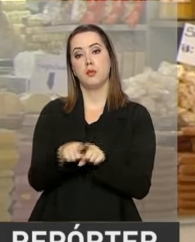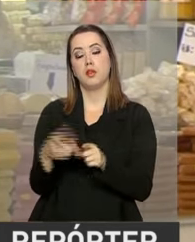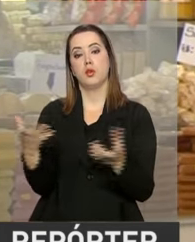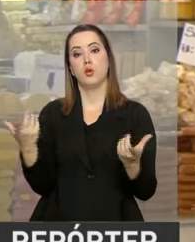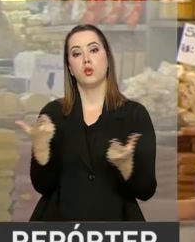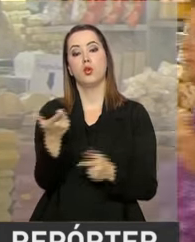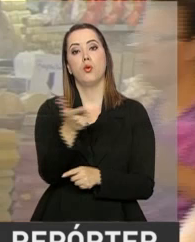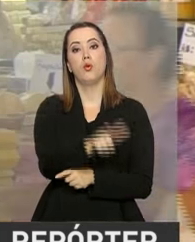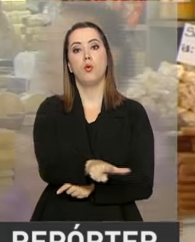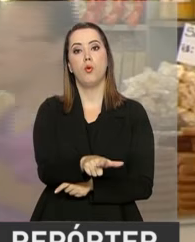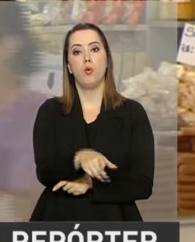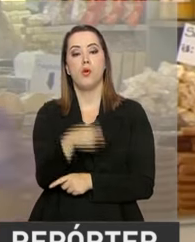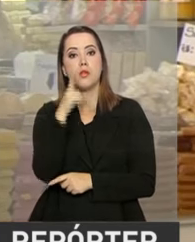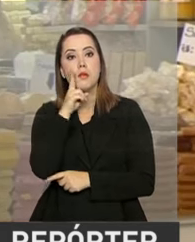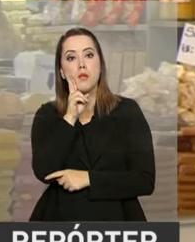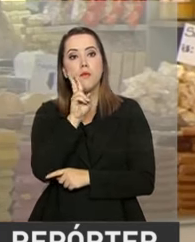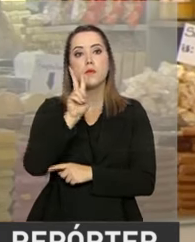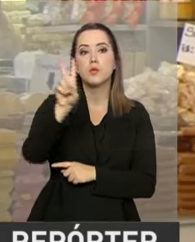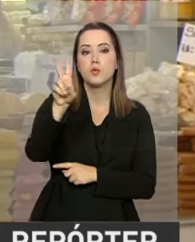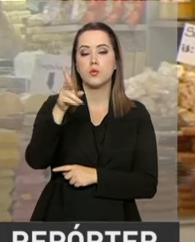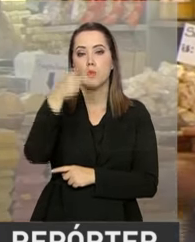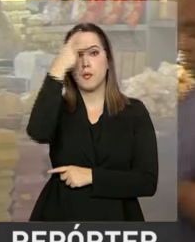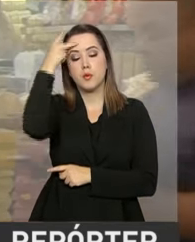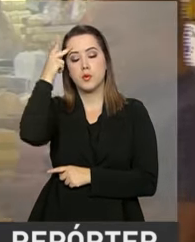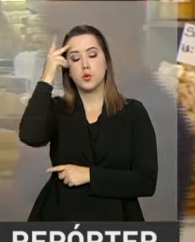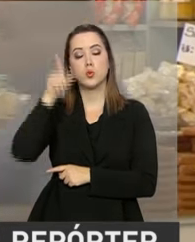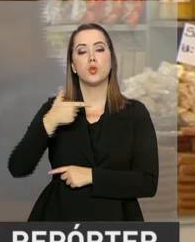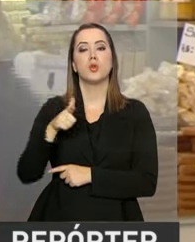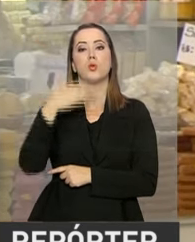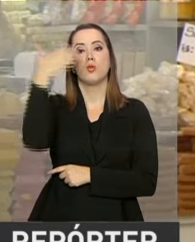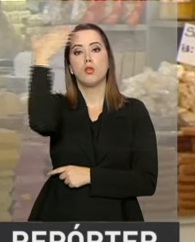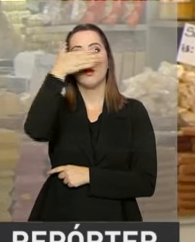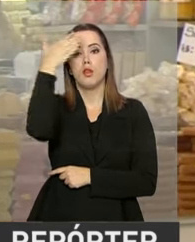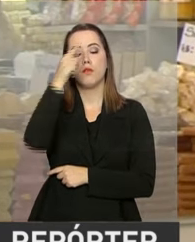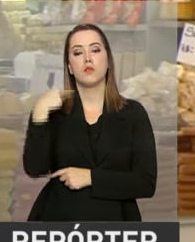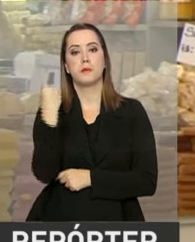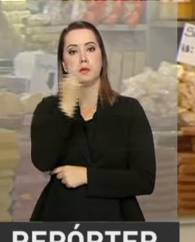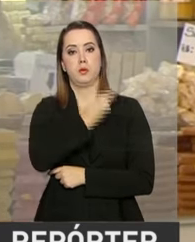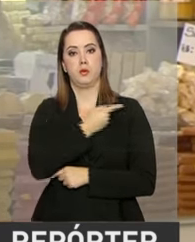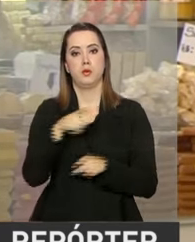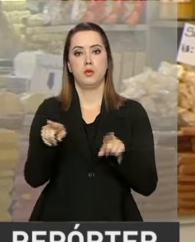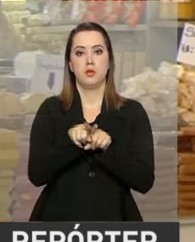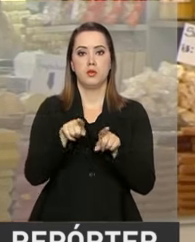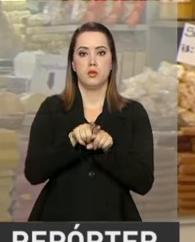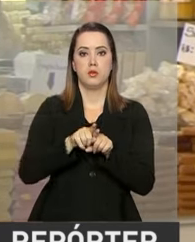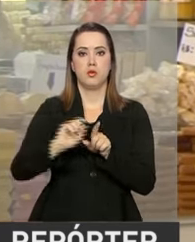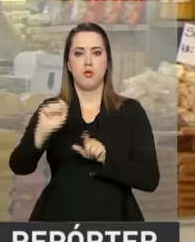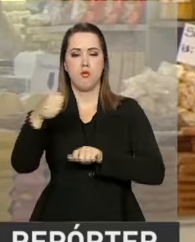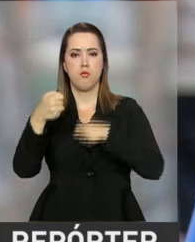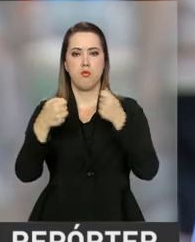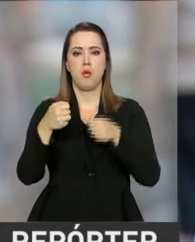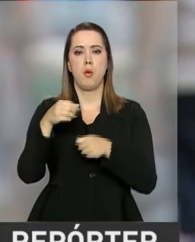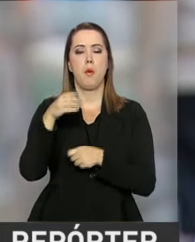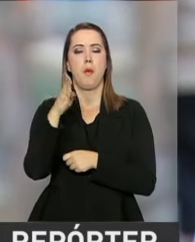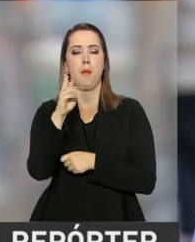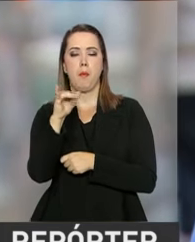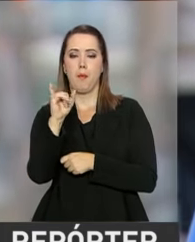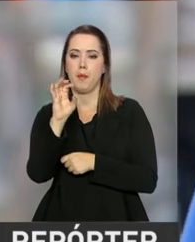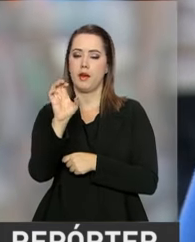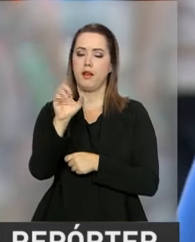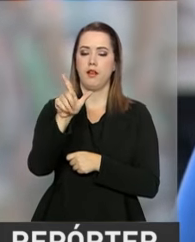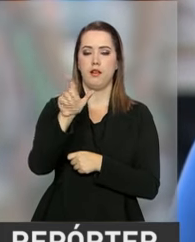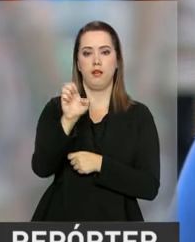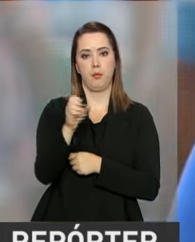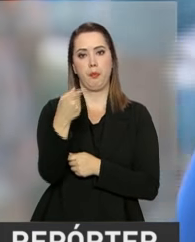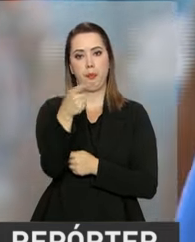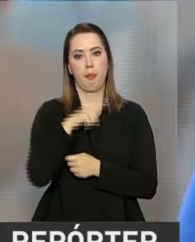da sinalização visual. E para aqueles que não têm a visão, nós teremos ainda a sinalização em braille. E aqui termina o